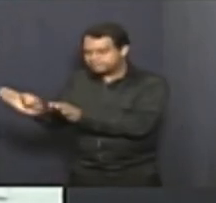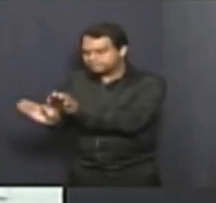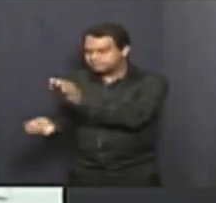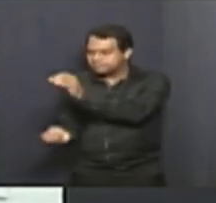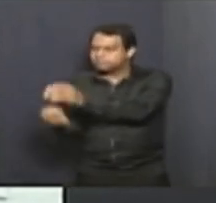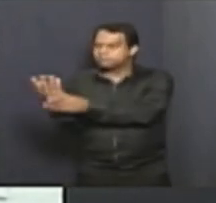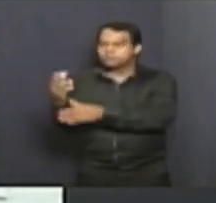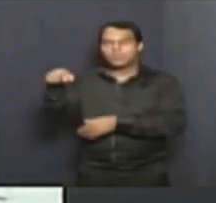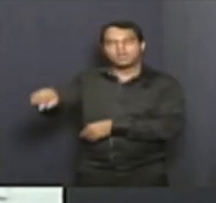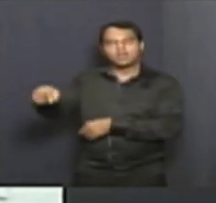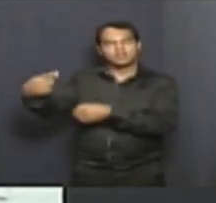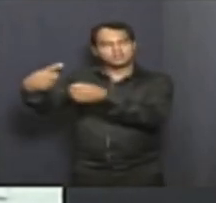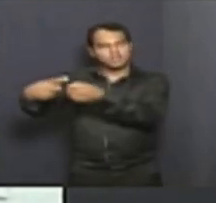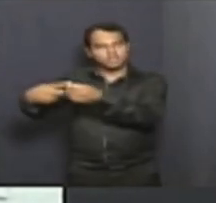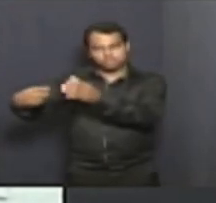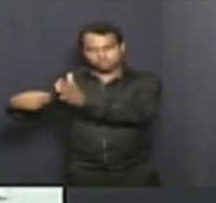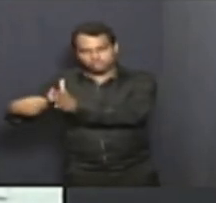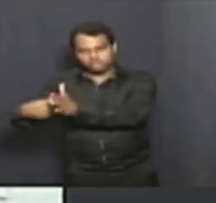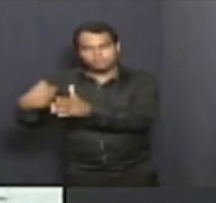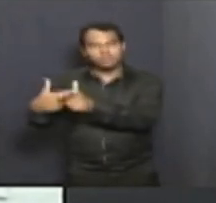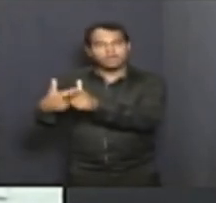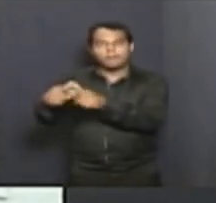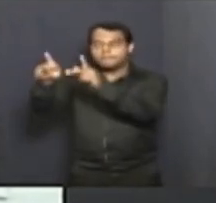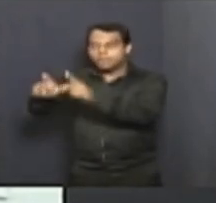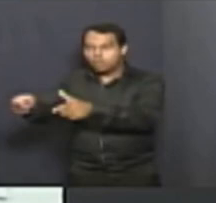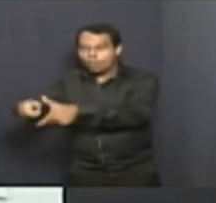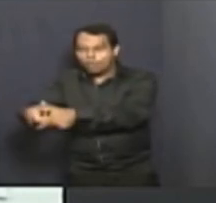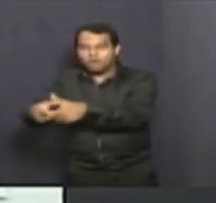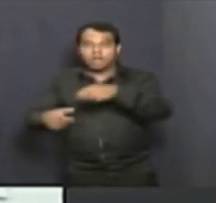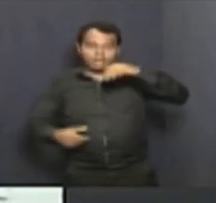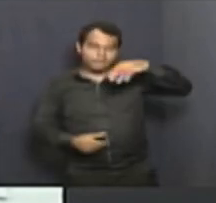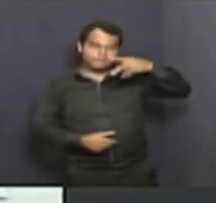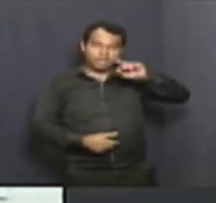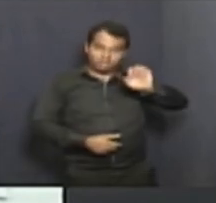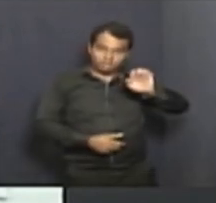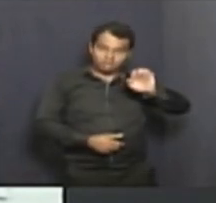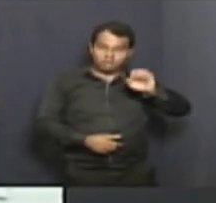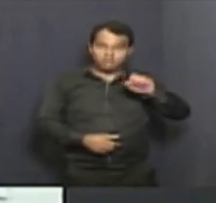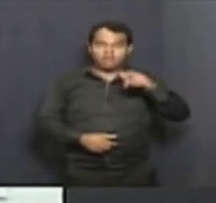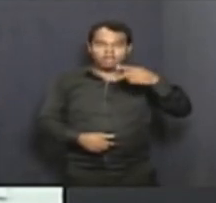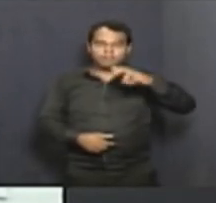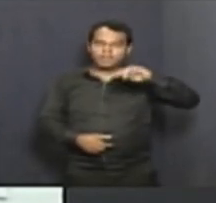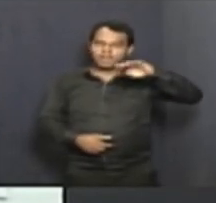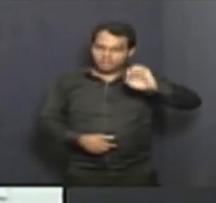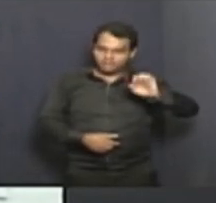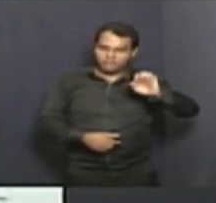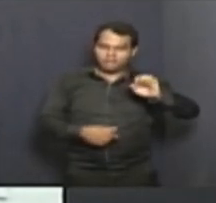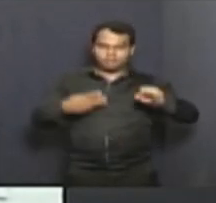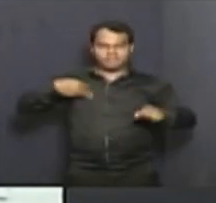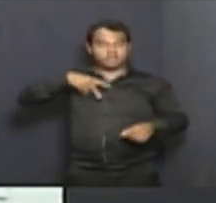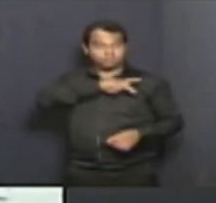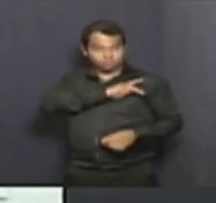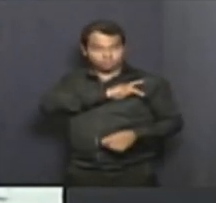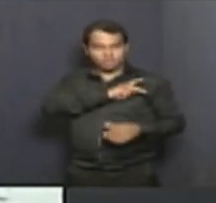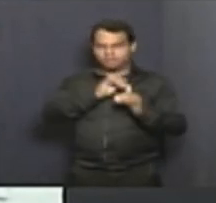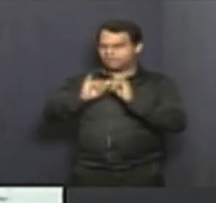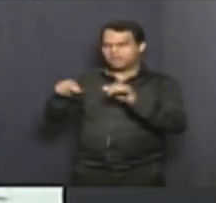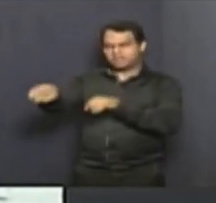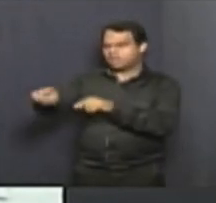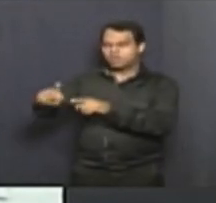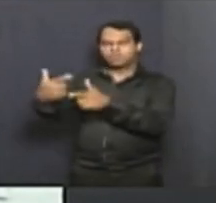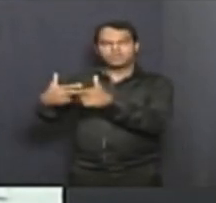devido o tamanho da população nós enfrentamos esse colocamos lá hoje um serviço de hemodiálise fizemos em coxim